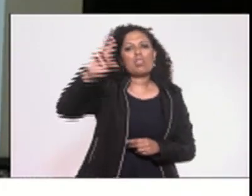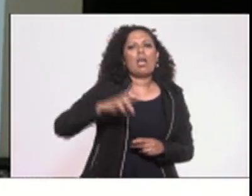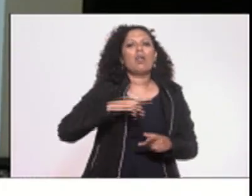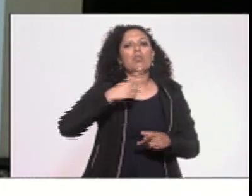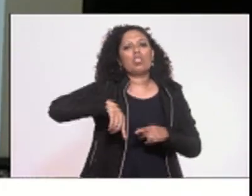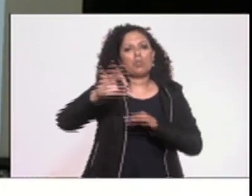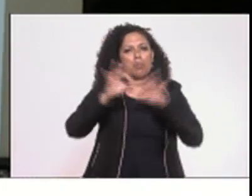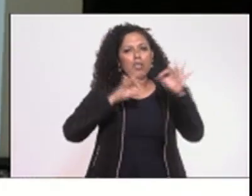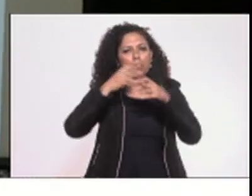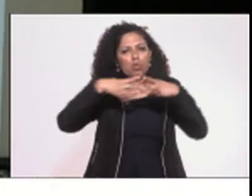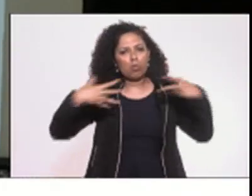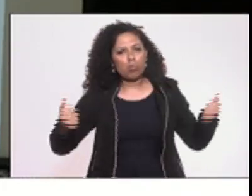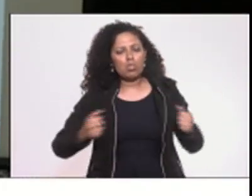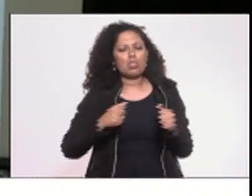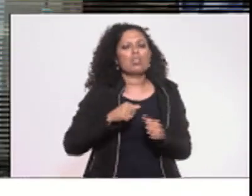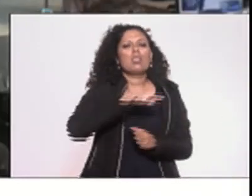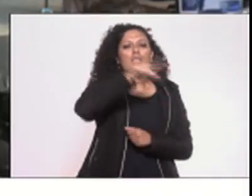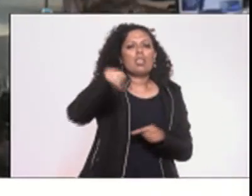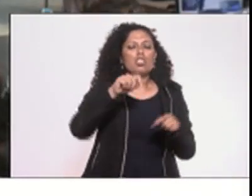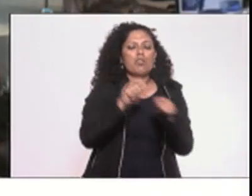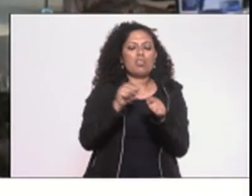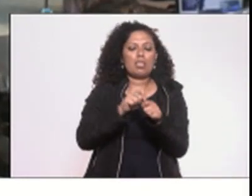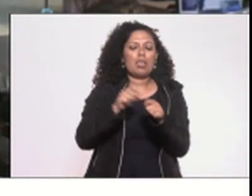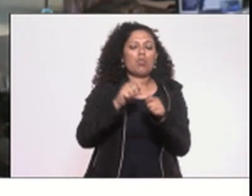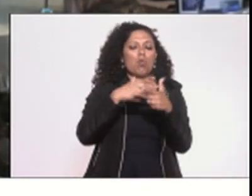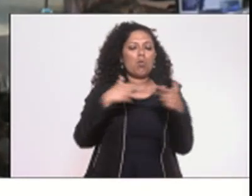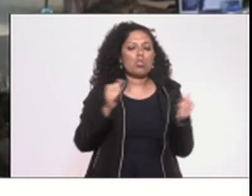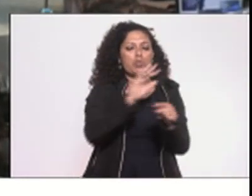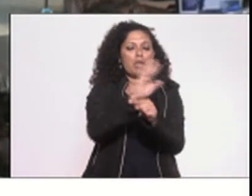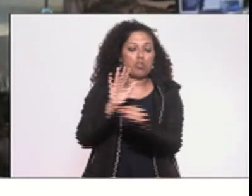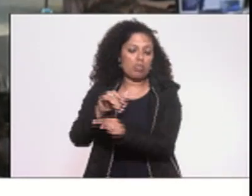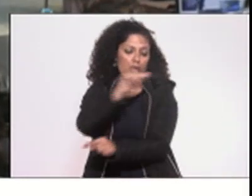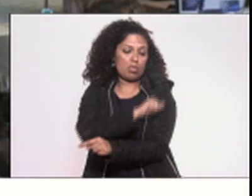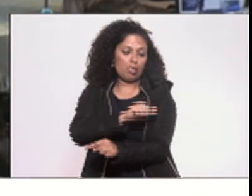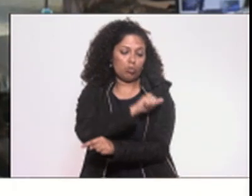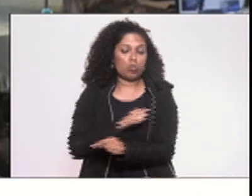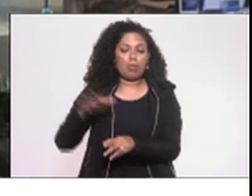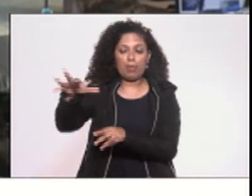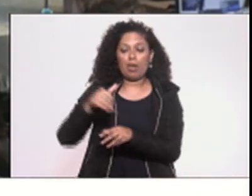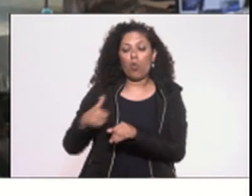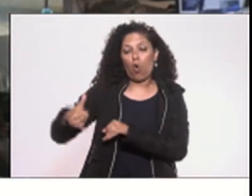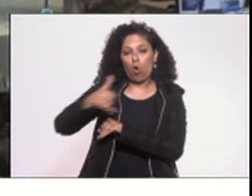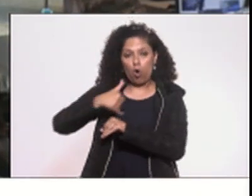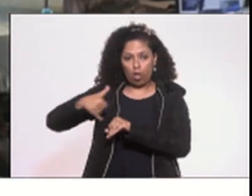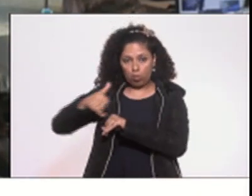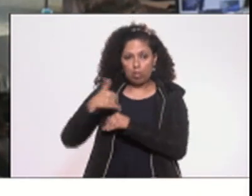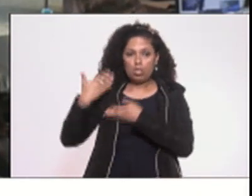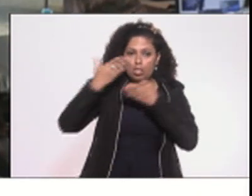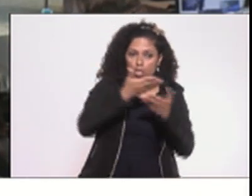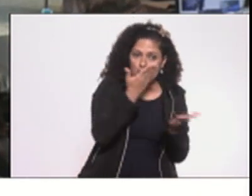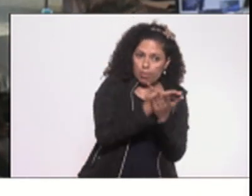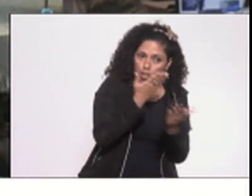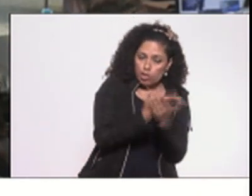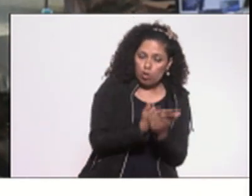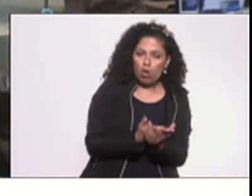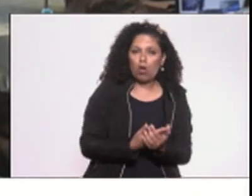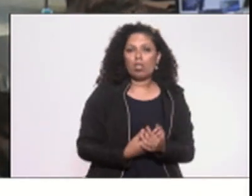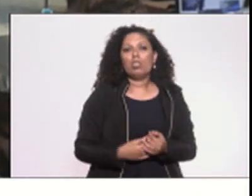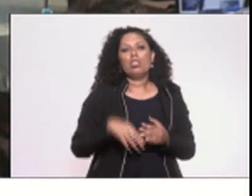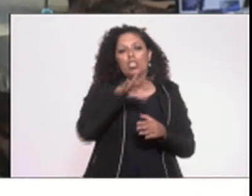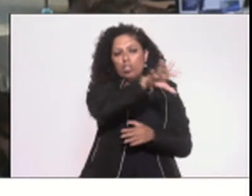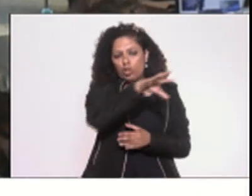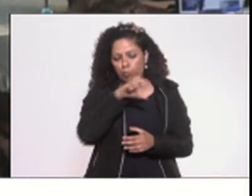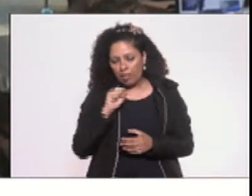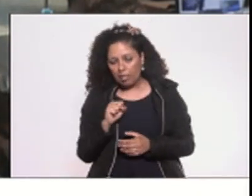de cozinha usado, então eles fizeram campanhas para os alunos levarem o óleo para a escola, e nós deixamos os